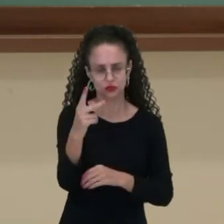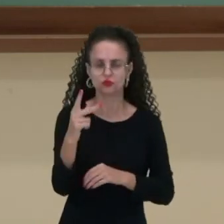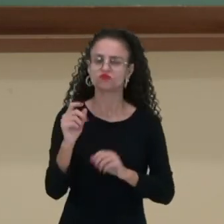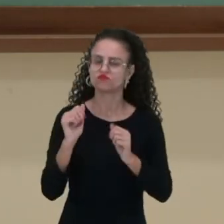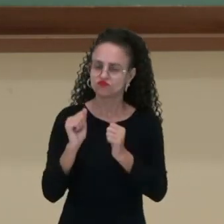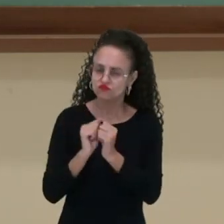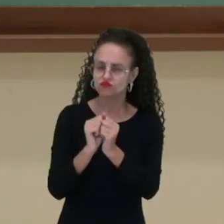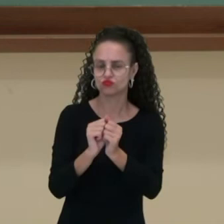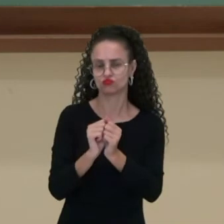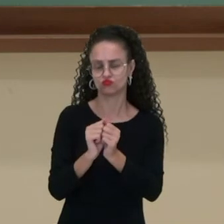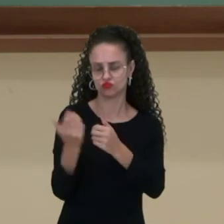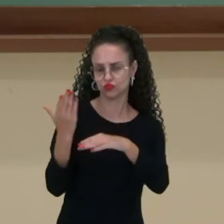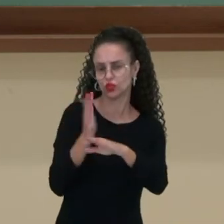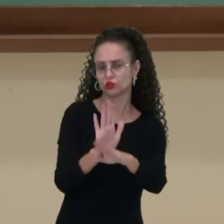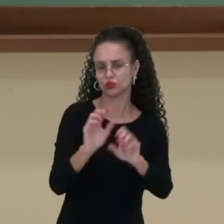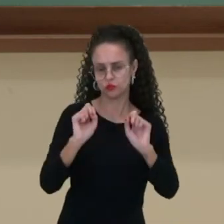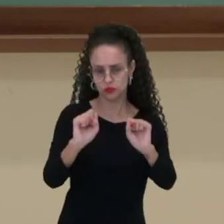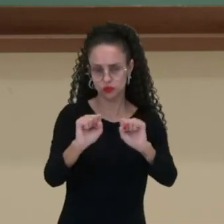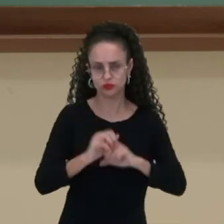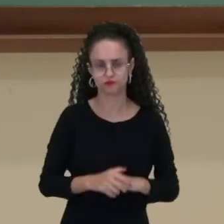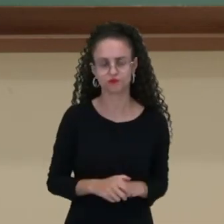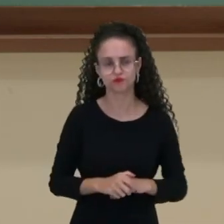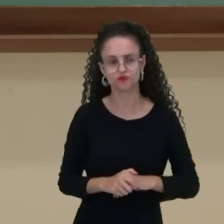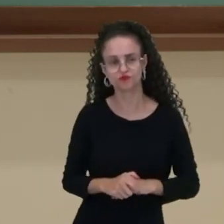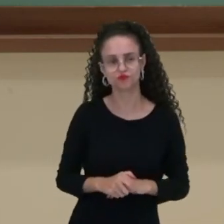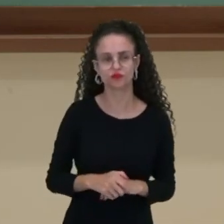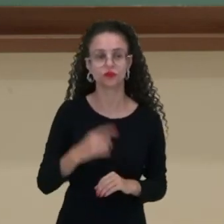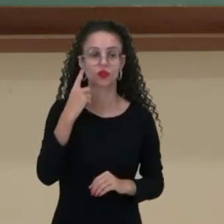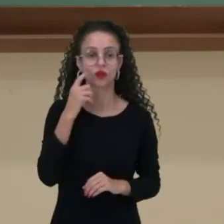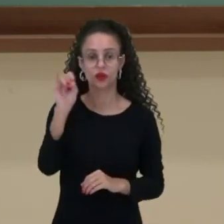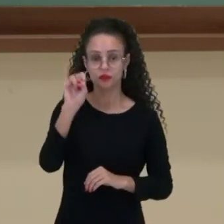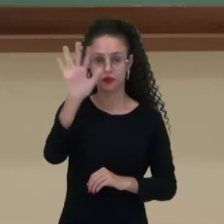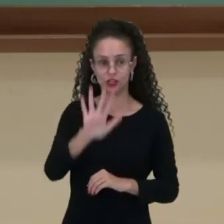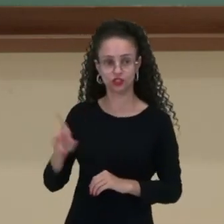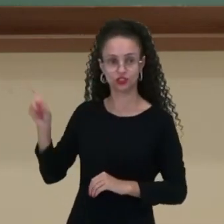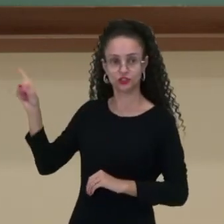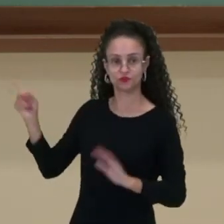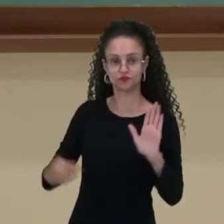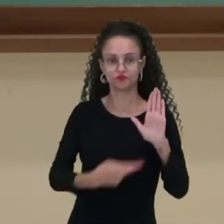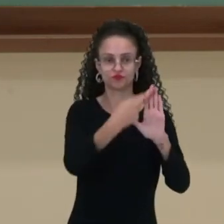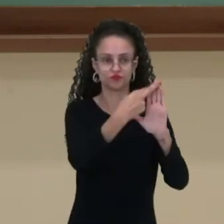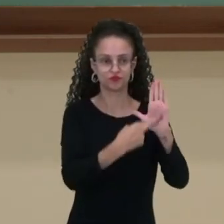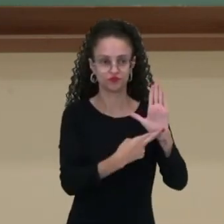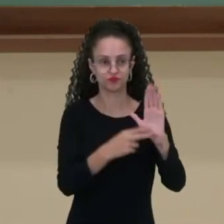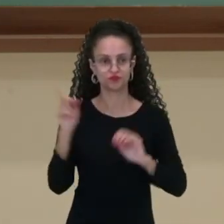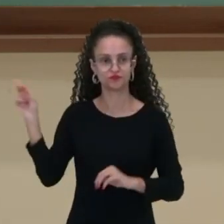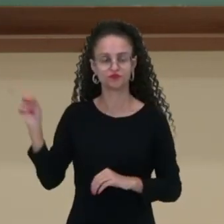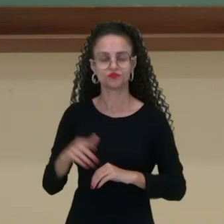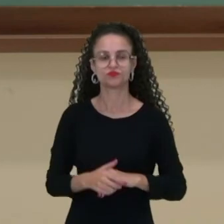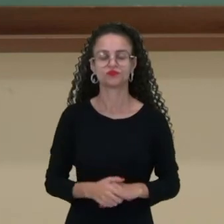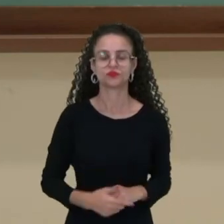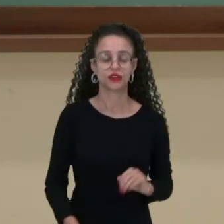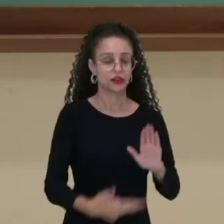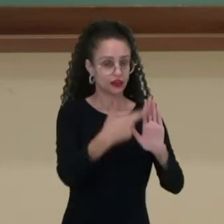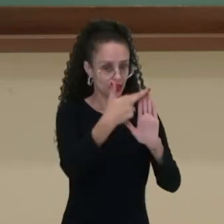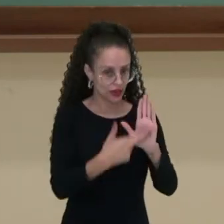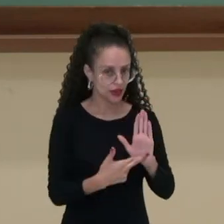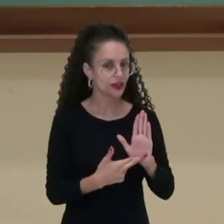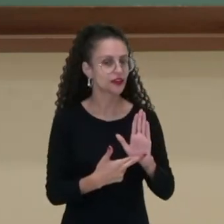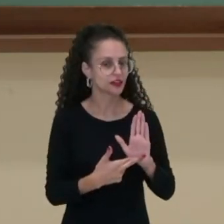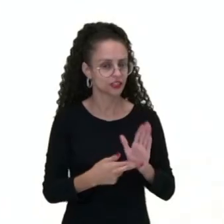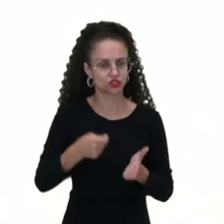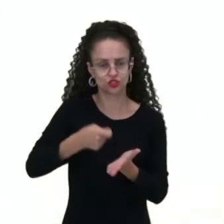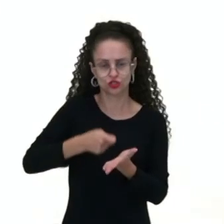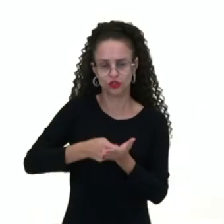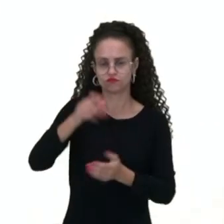caminhada educacional. Aqui vocês têm uma imagem de um regimento escolar representado no documento. As regras, normas, deveres,